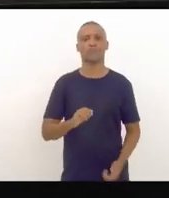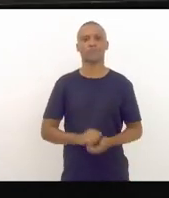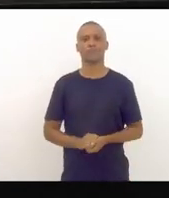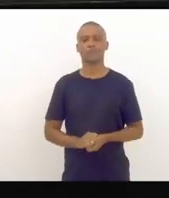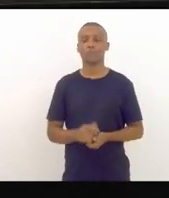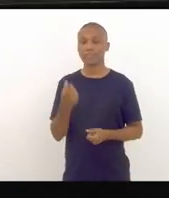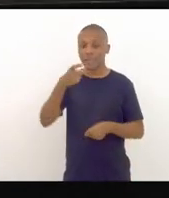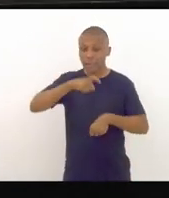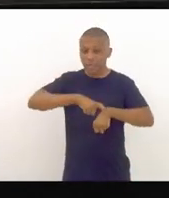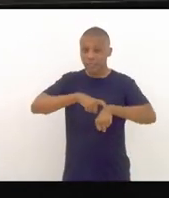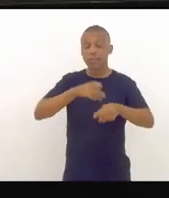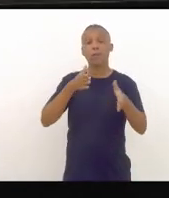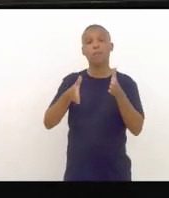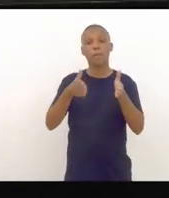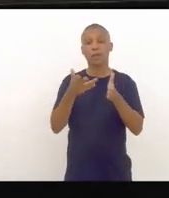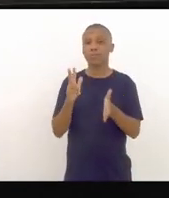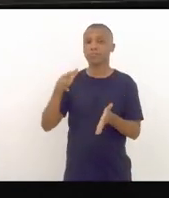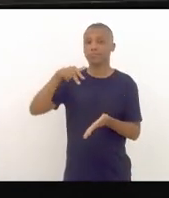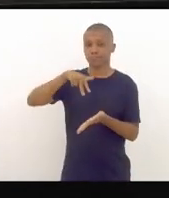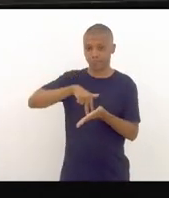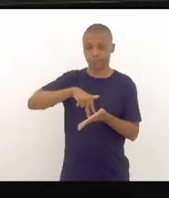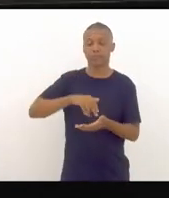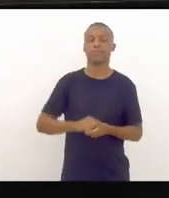nesse momento aqui que estou aqui.